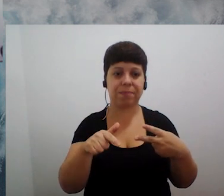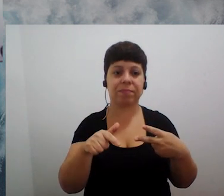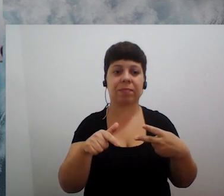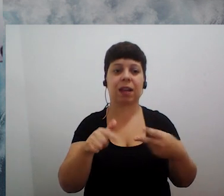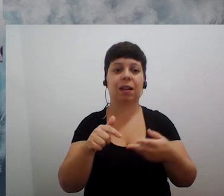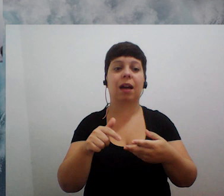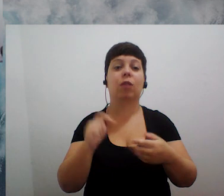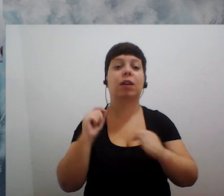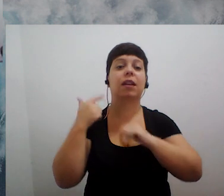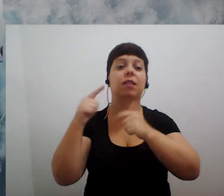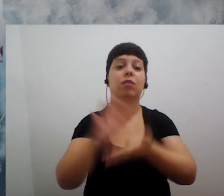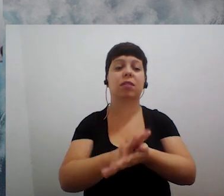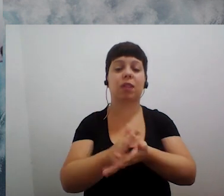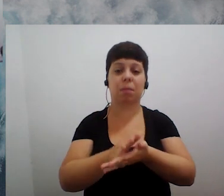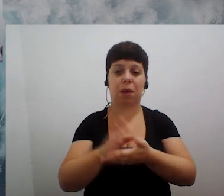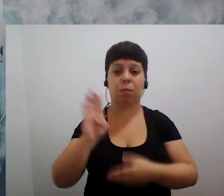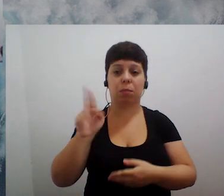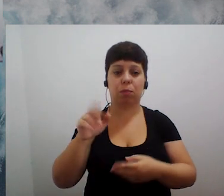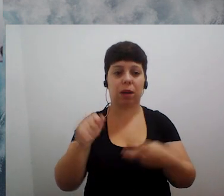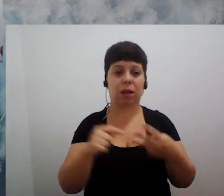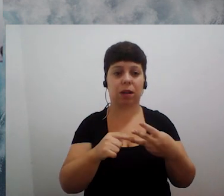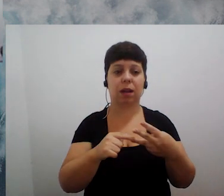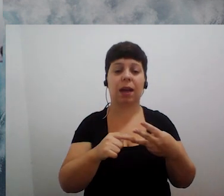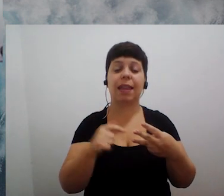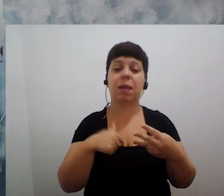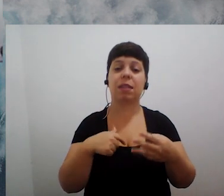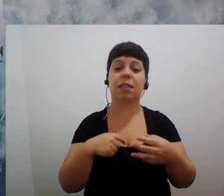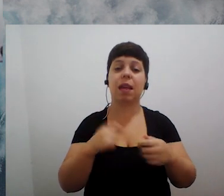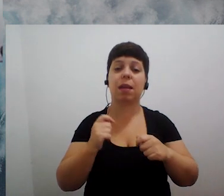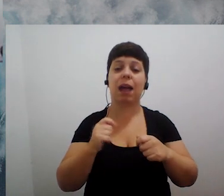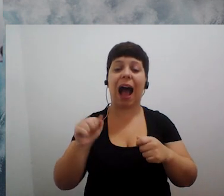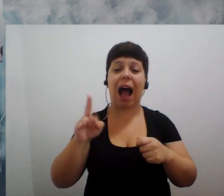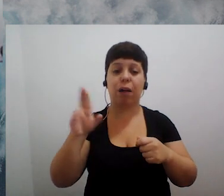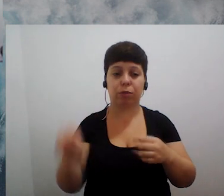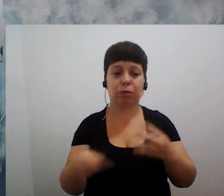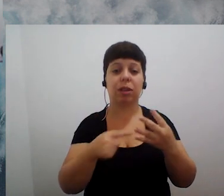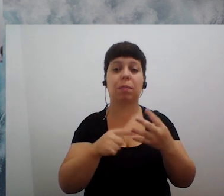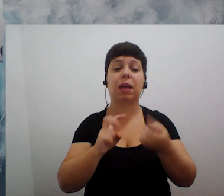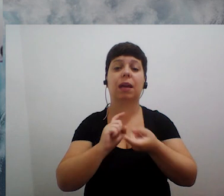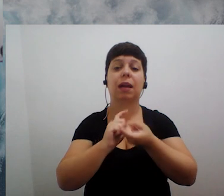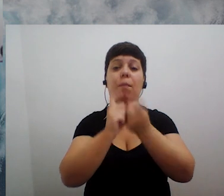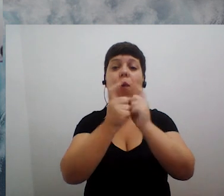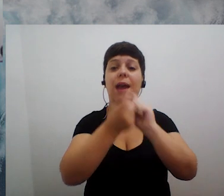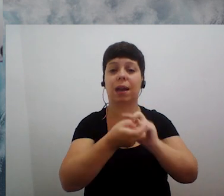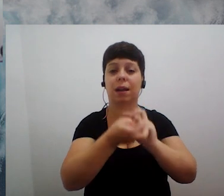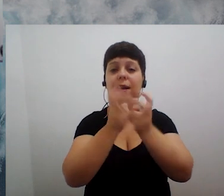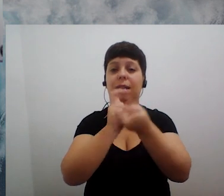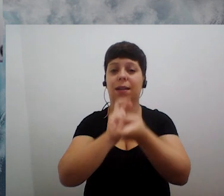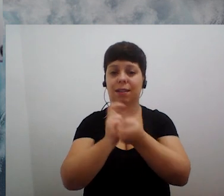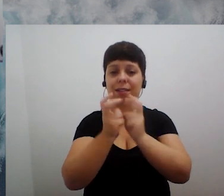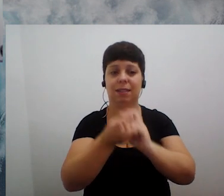que pratica a tradição do samba de bumbo, a Cia Lelê de Oiá, com a percussão afro, e os Guerreiros de Fé, com um grupo de